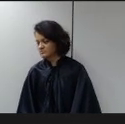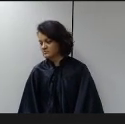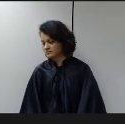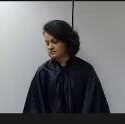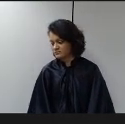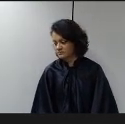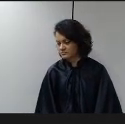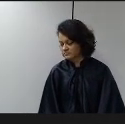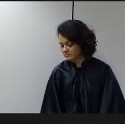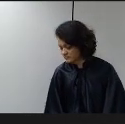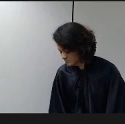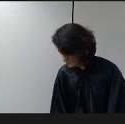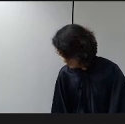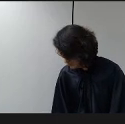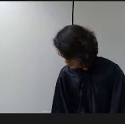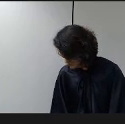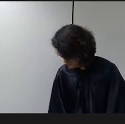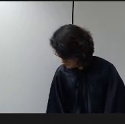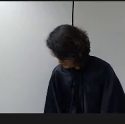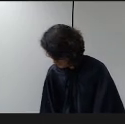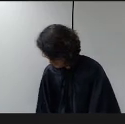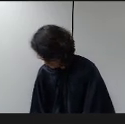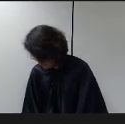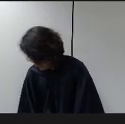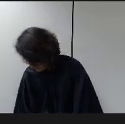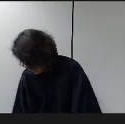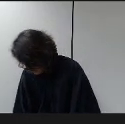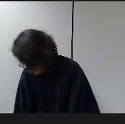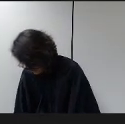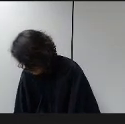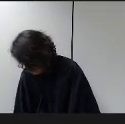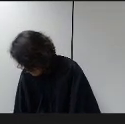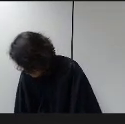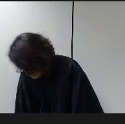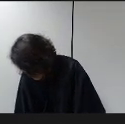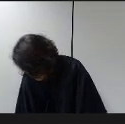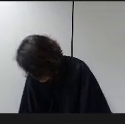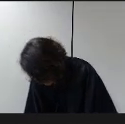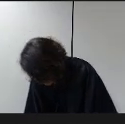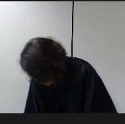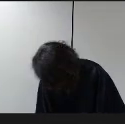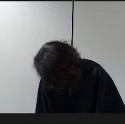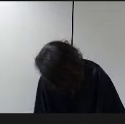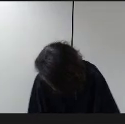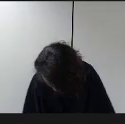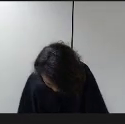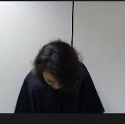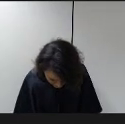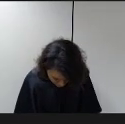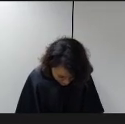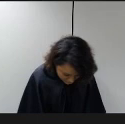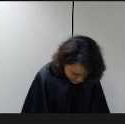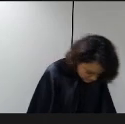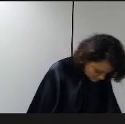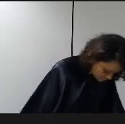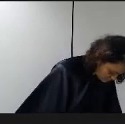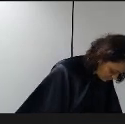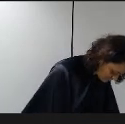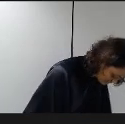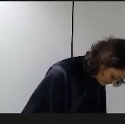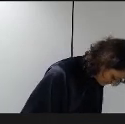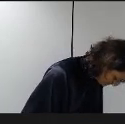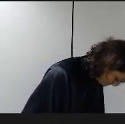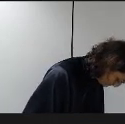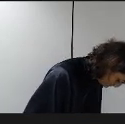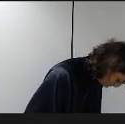sendo professor durante tantos e tantas décadas da nossa faculdade, da Universidade Federal de Pernambuco, foi